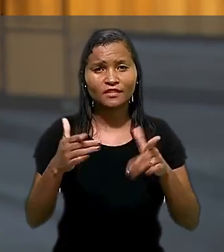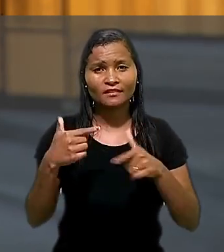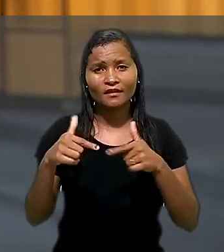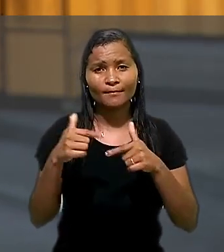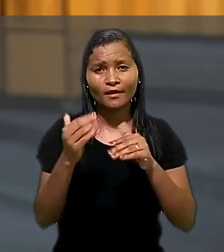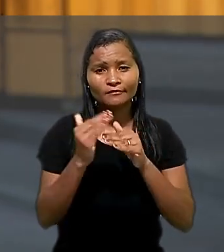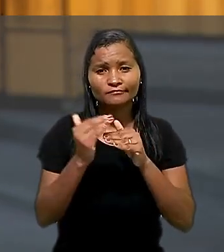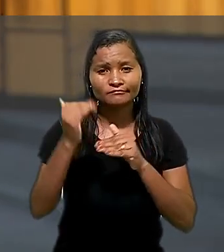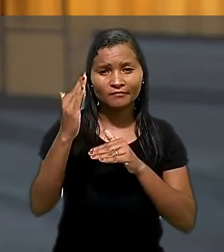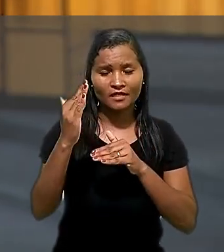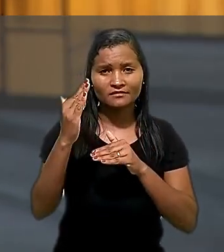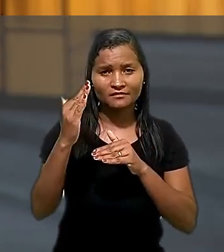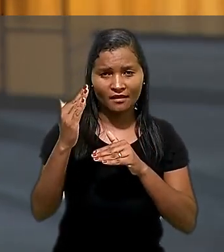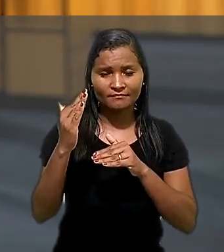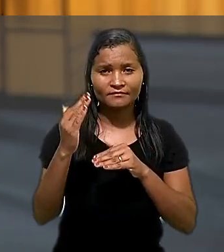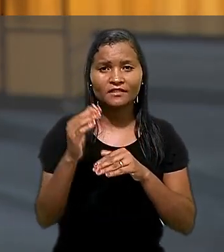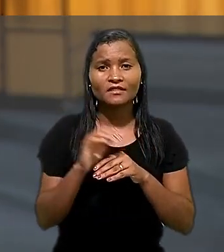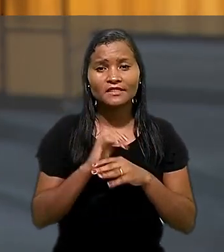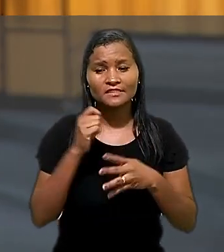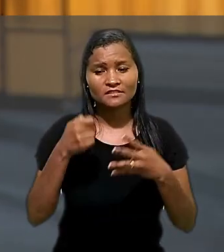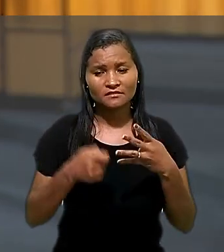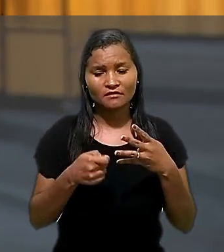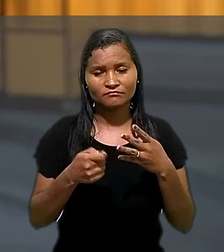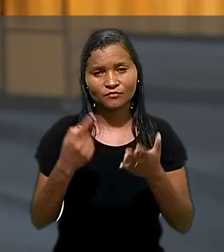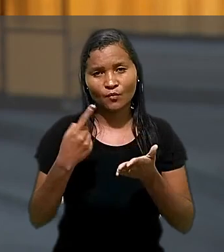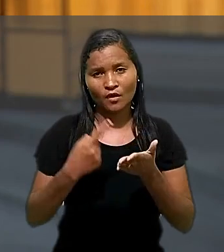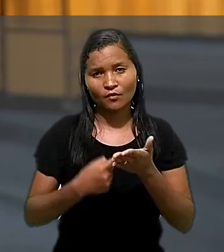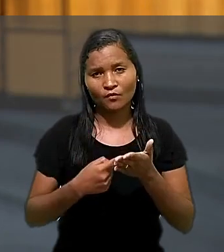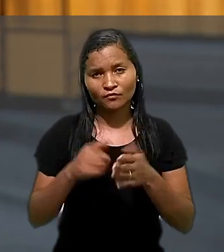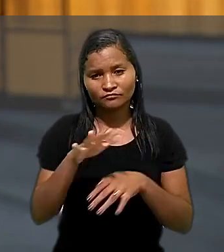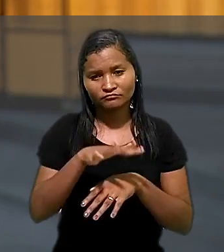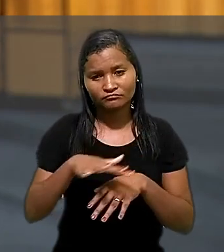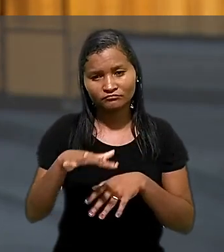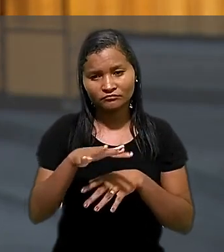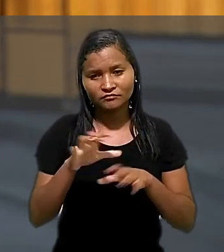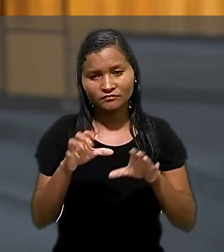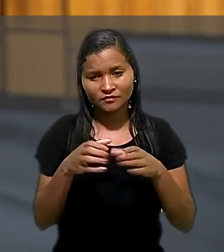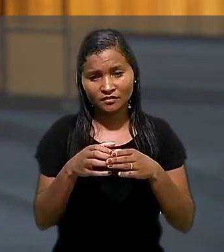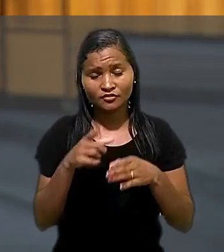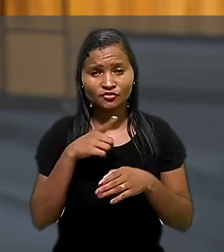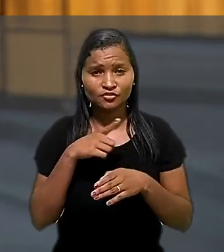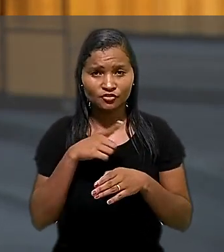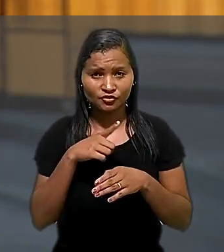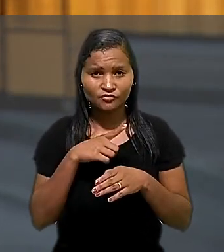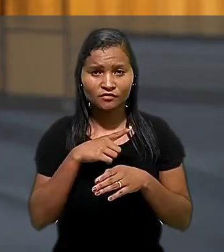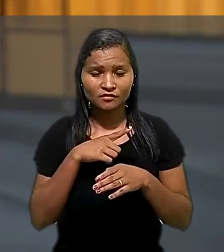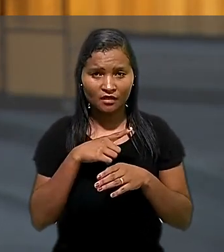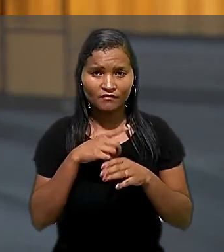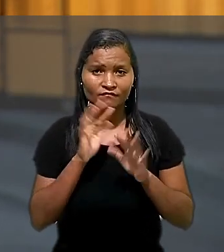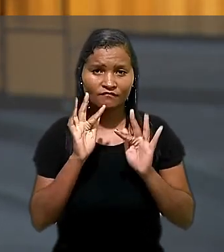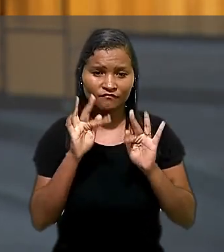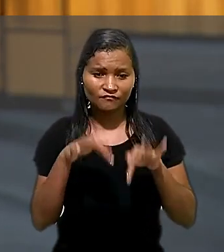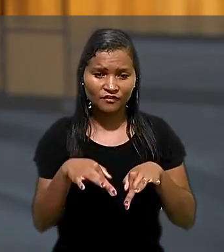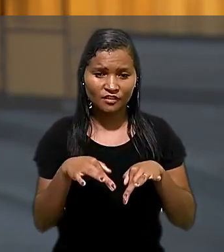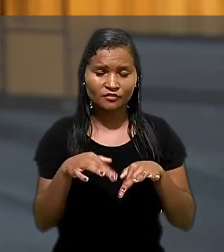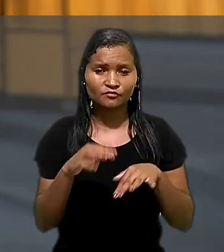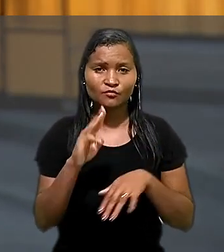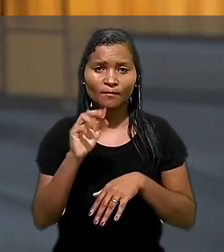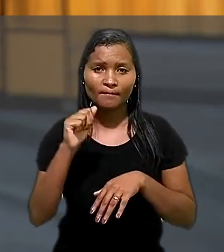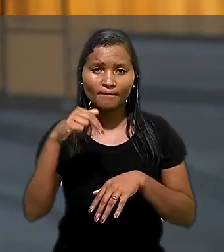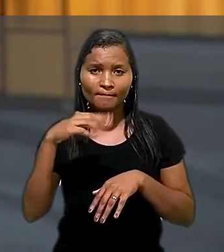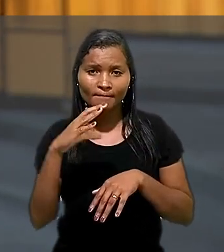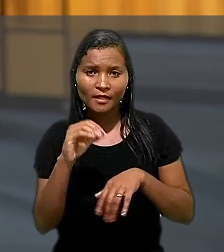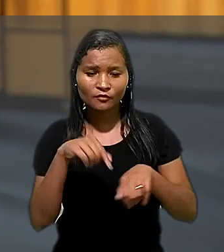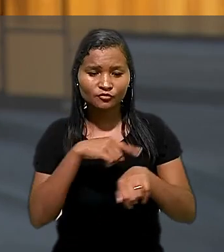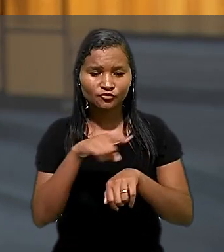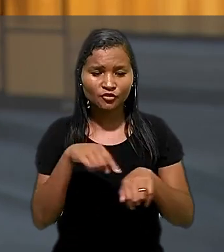de trabalho excedente. Segundo a sentença, o acordo da categoria previa o fechamento do banco de horas a cada